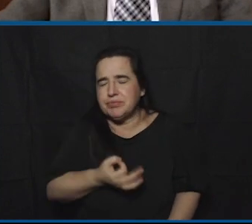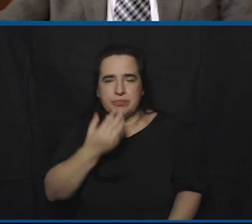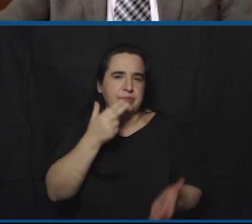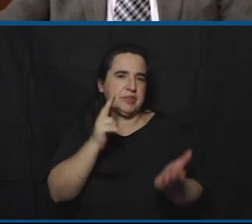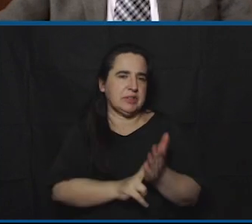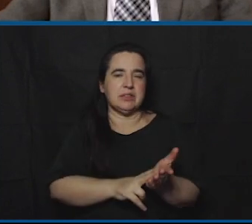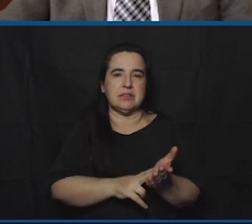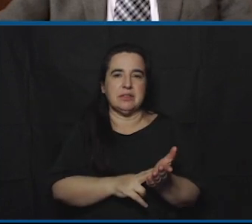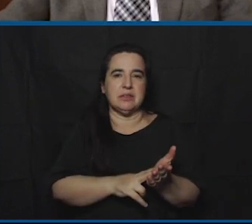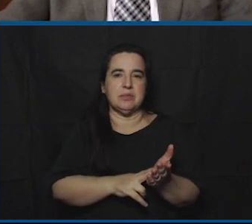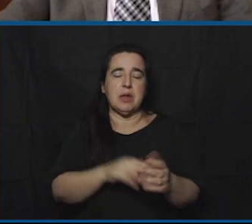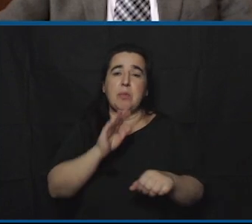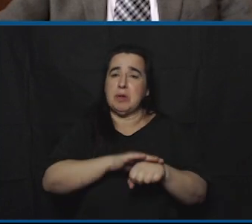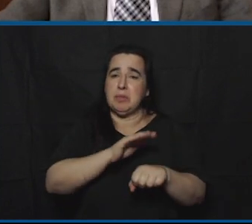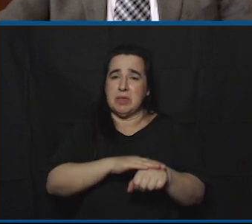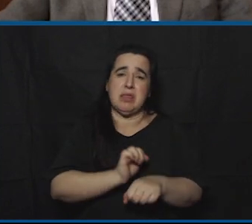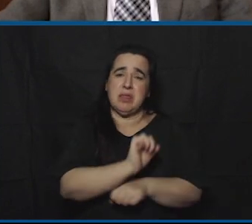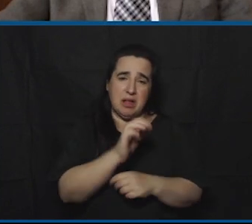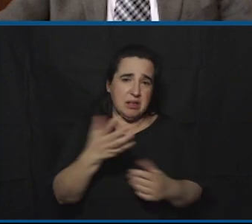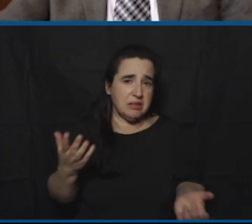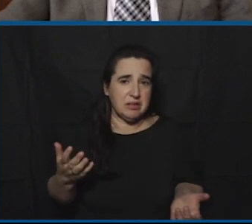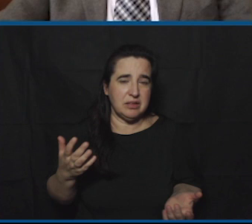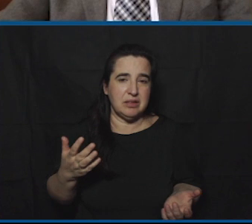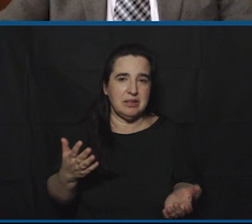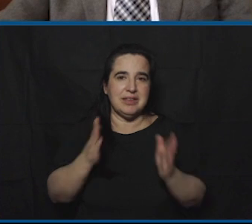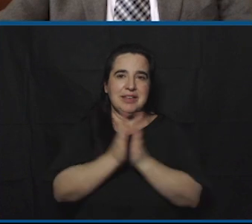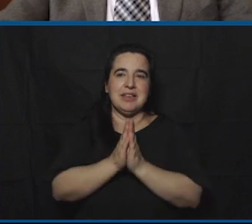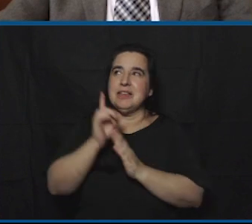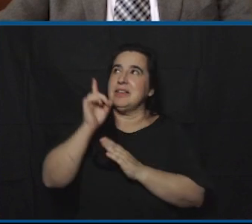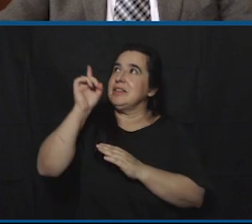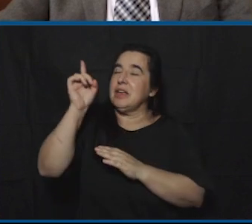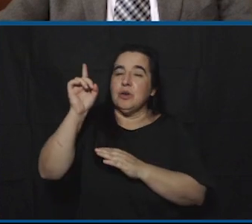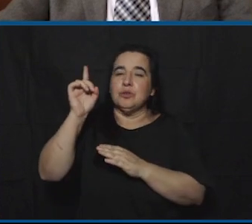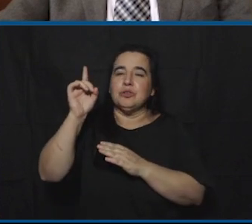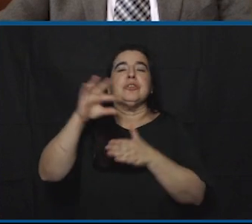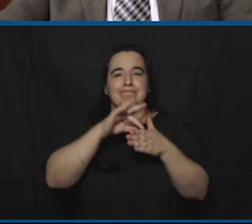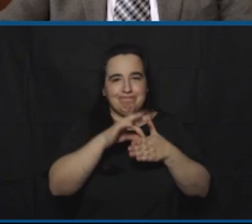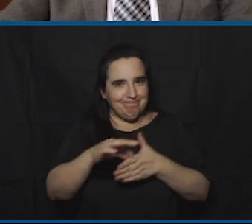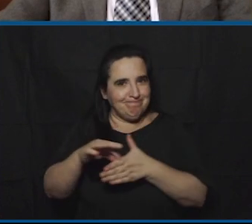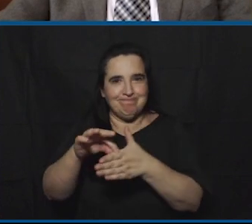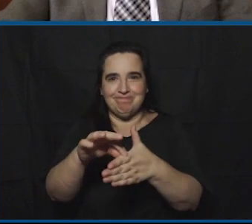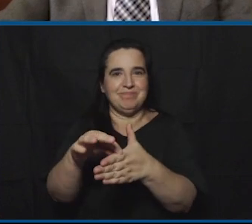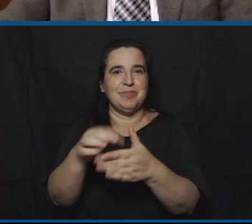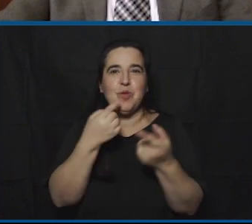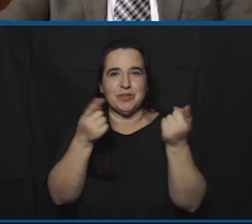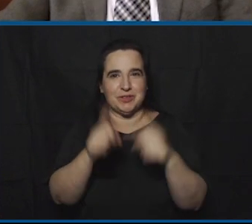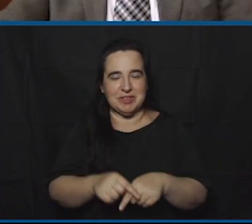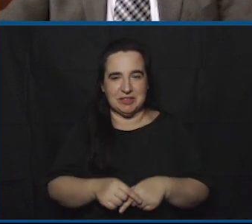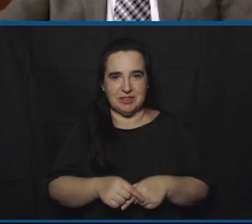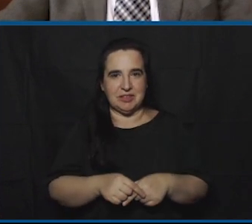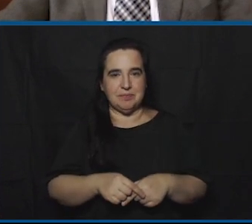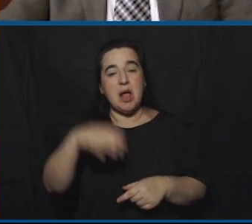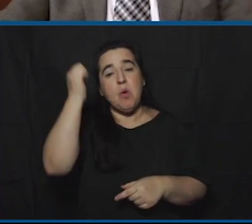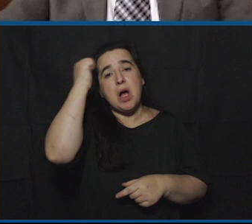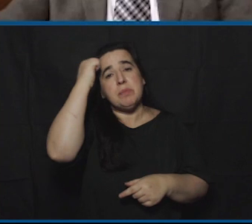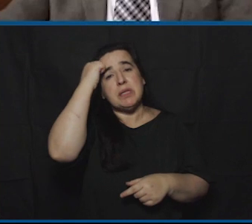daquilo que ele cometeu, do pecado que ele cometeu, e Deus pôde, sim, reconduzi-lo. E